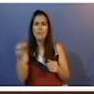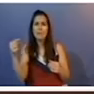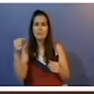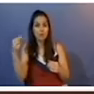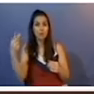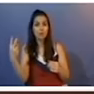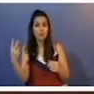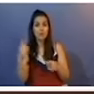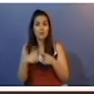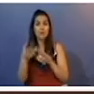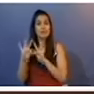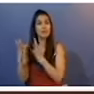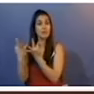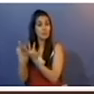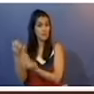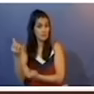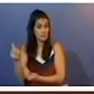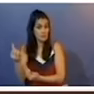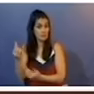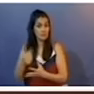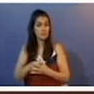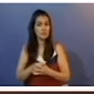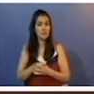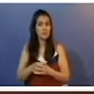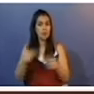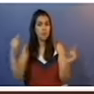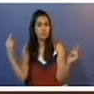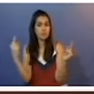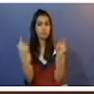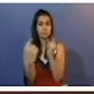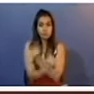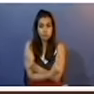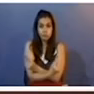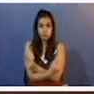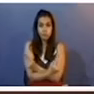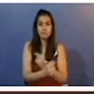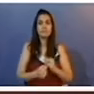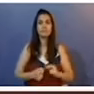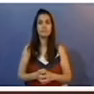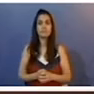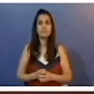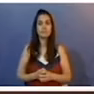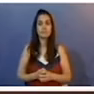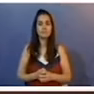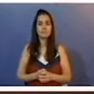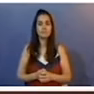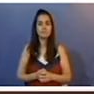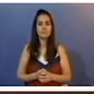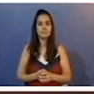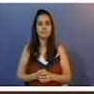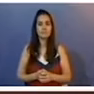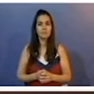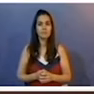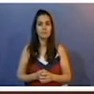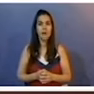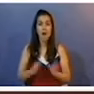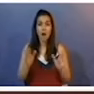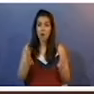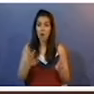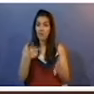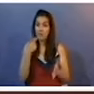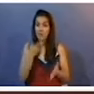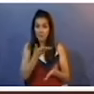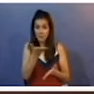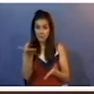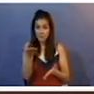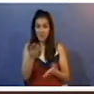viu, né? Ele está na família 6. Então, eu inverto, fica L2O3, óxido de alumínio. Aqui o que eu falei do ferro,